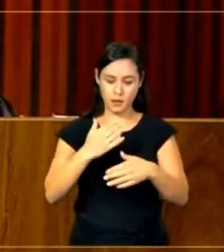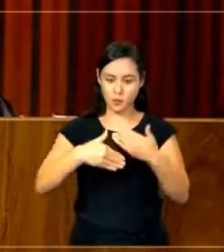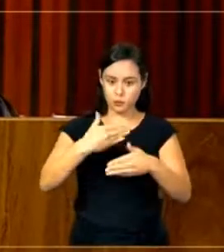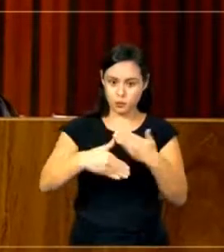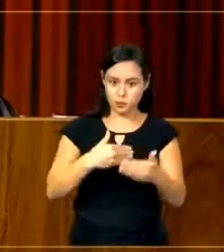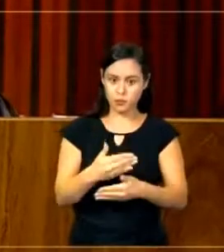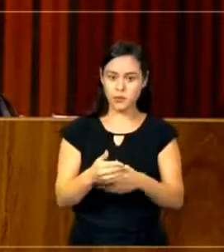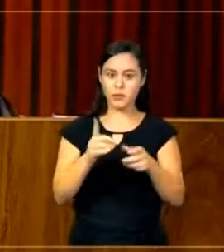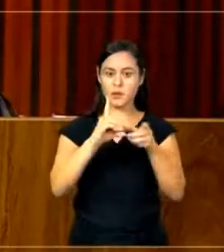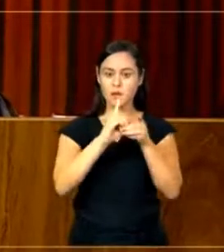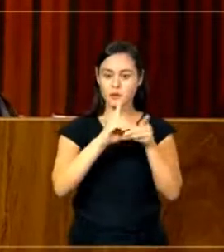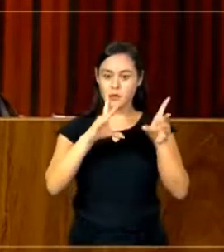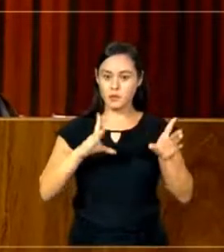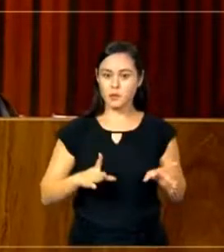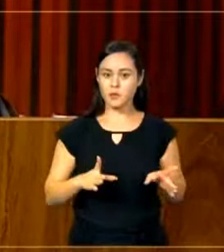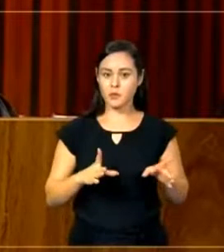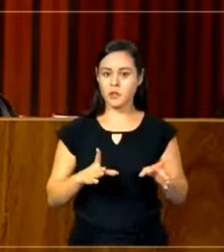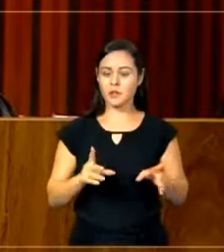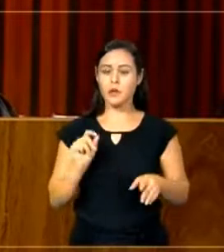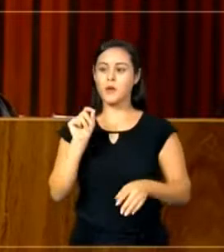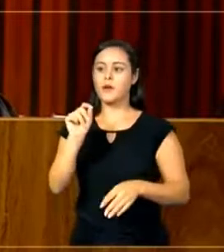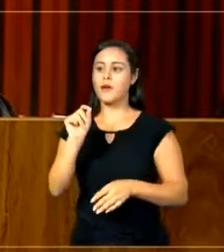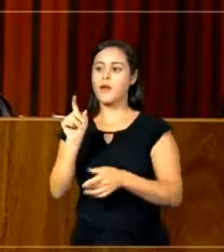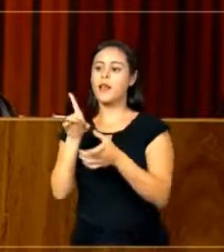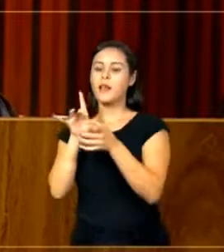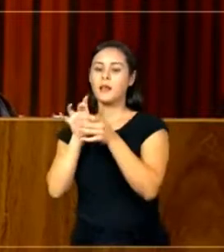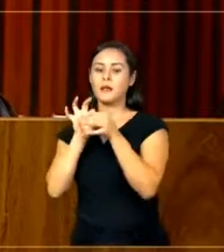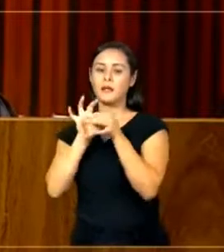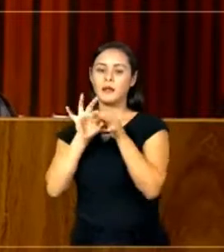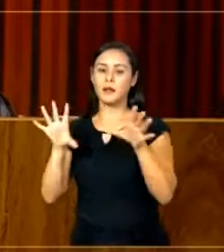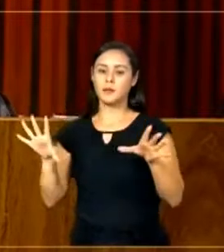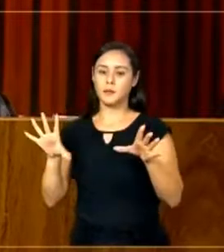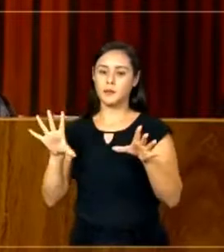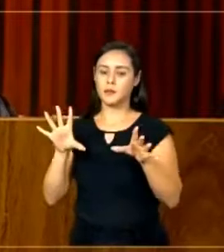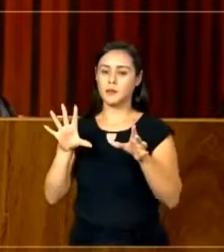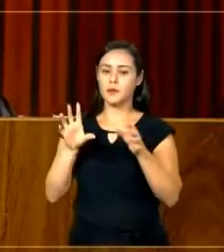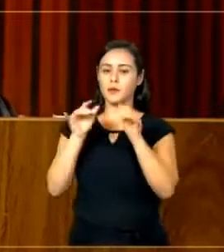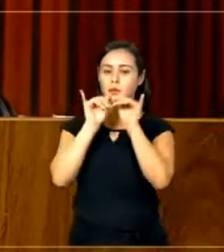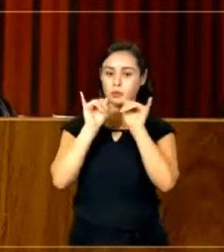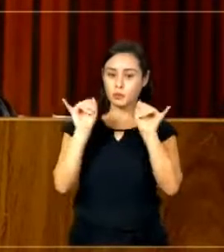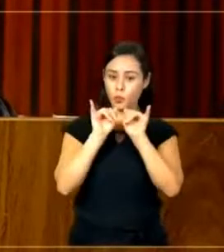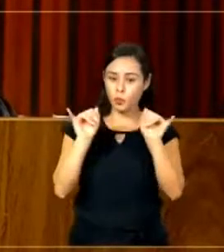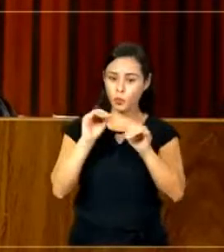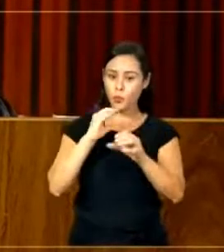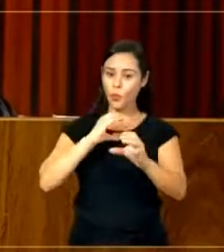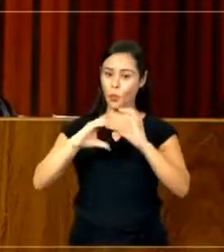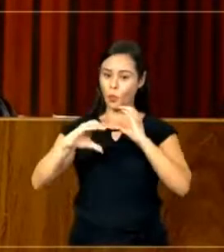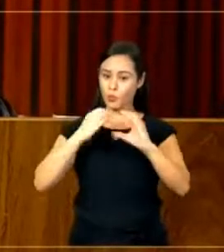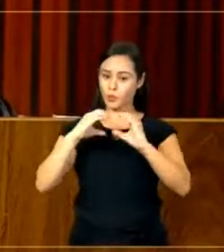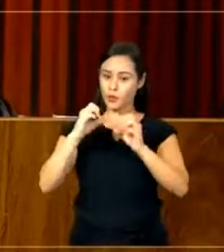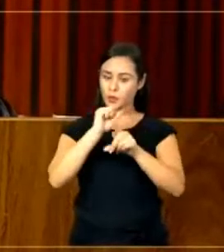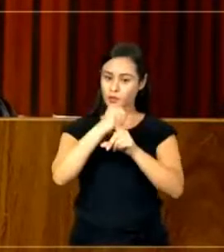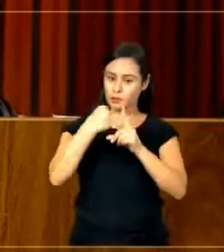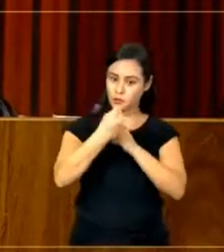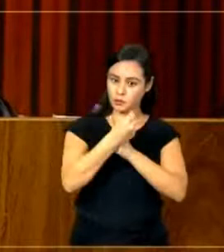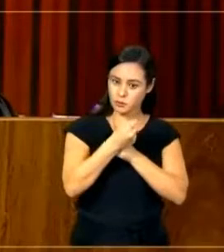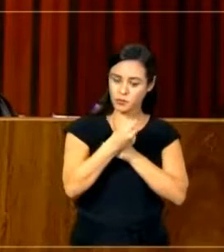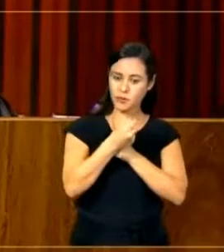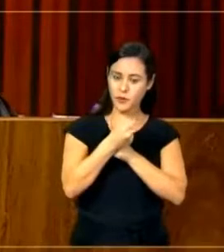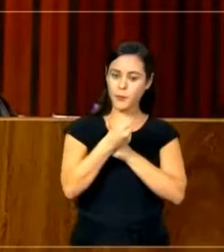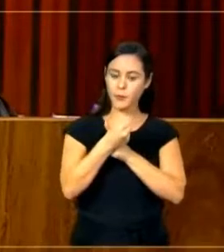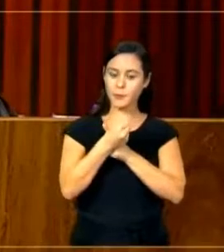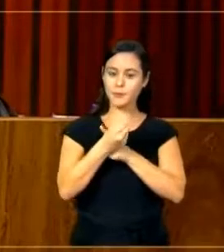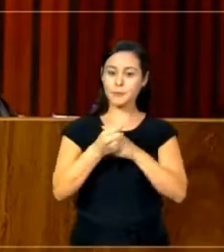a tratar da liberdade de comunicação social e de imprensa, a qual tem como sucedâneo a liberdade